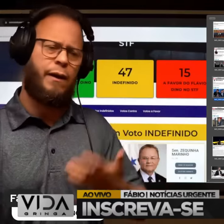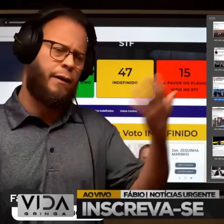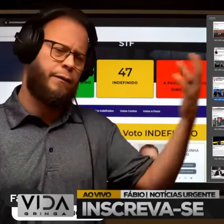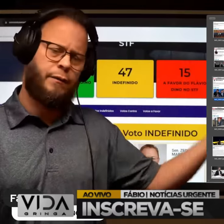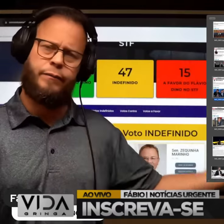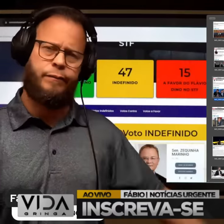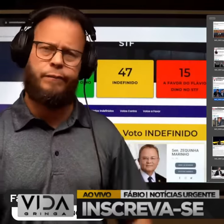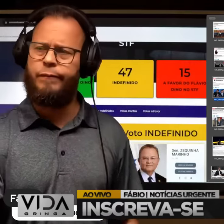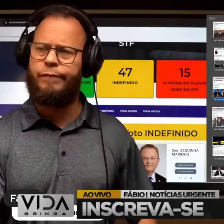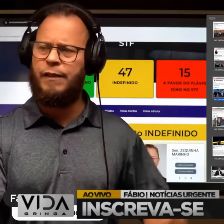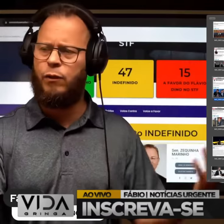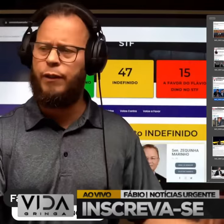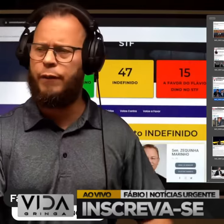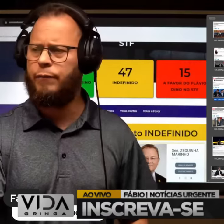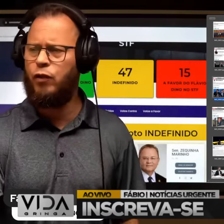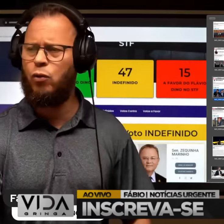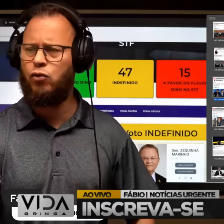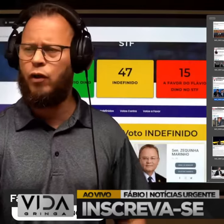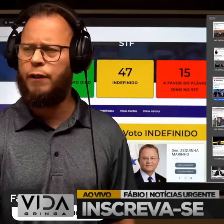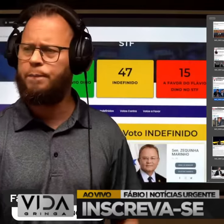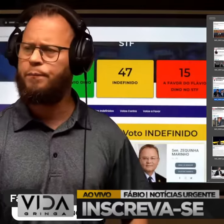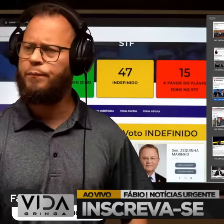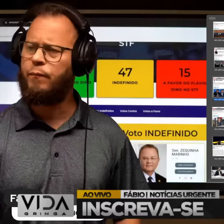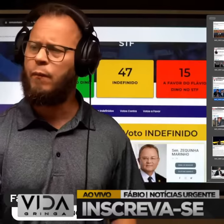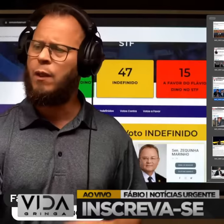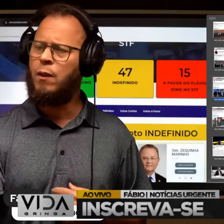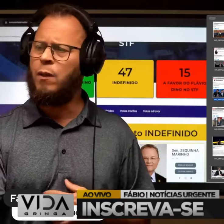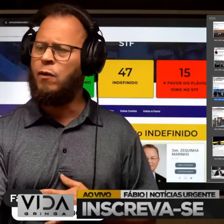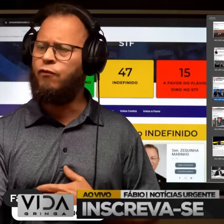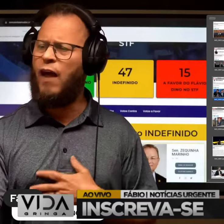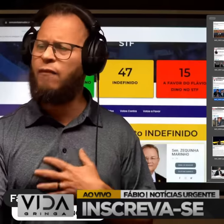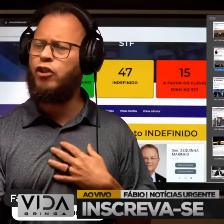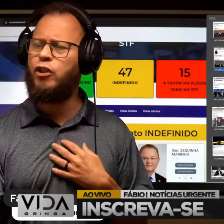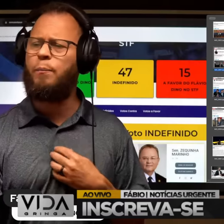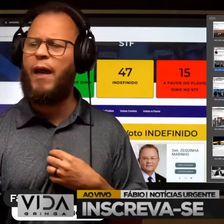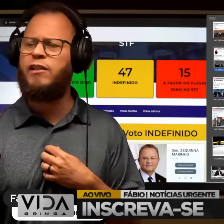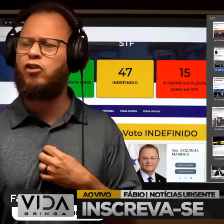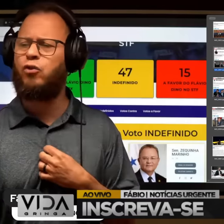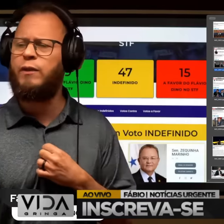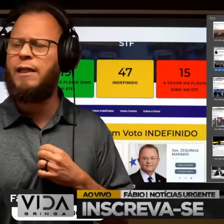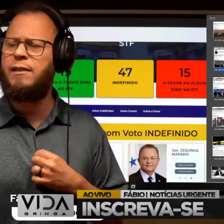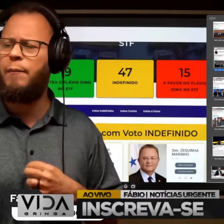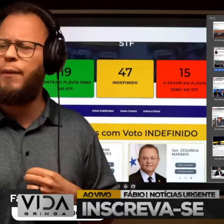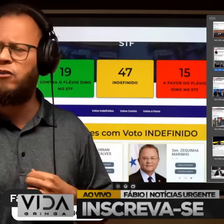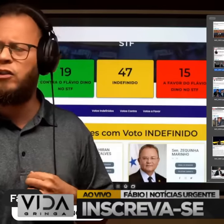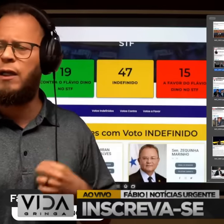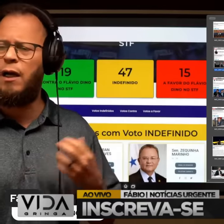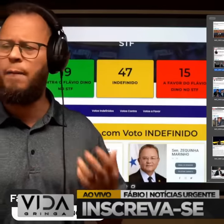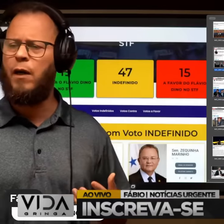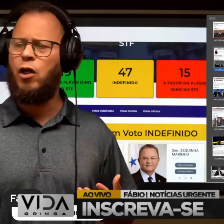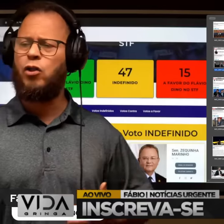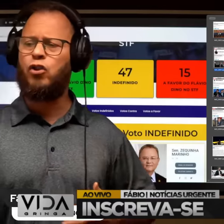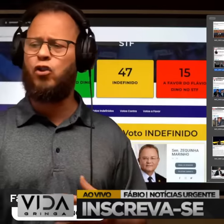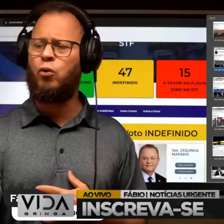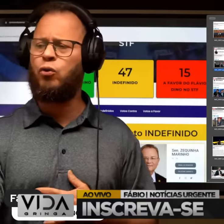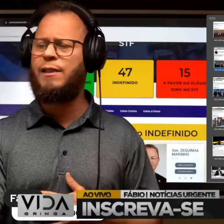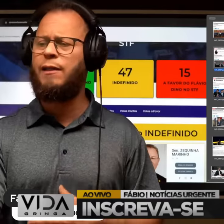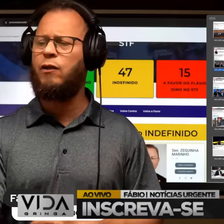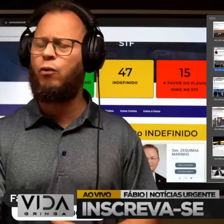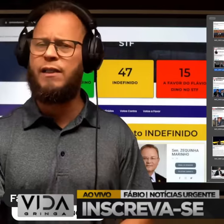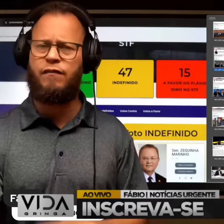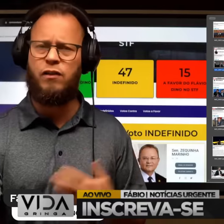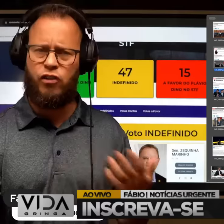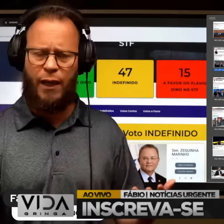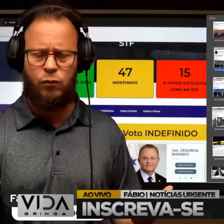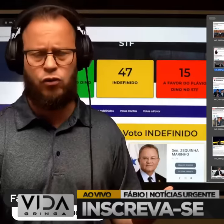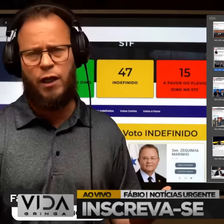né? Fazer o quê? Virou zona. Flávio Dino pede ajuda a Elizabeth Gama junto a